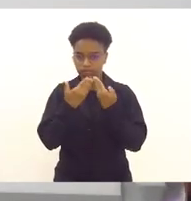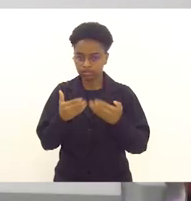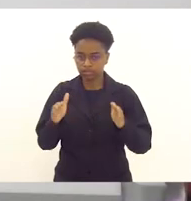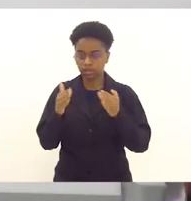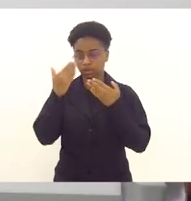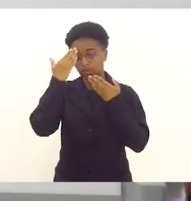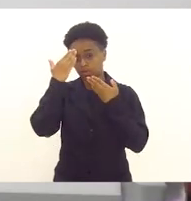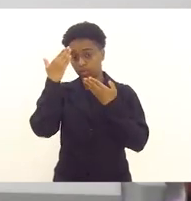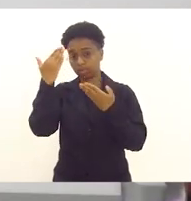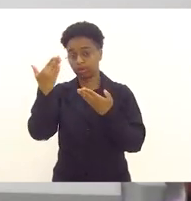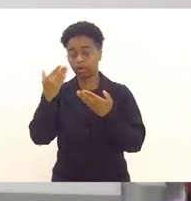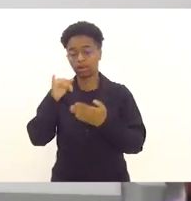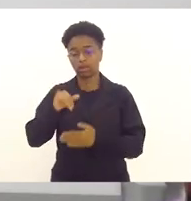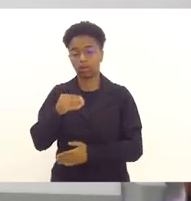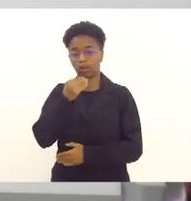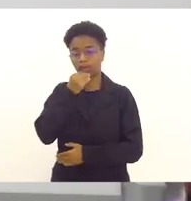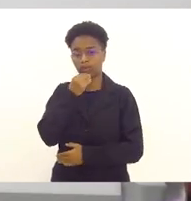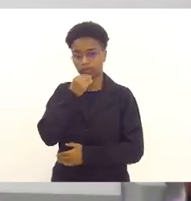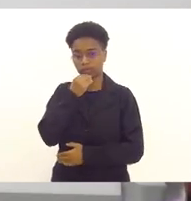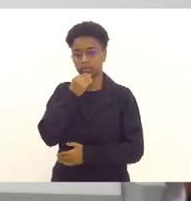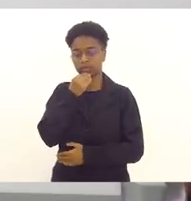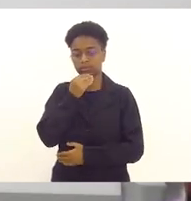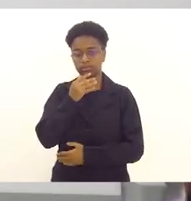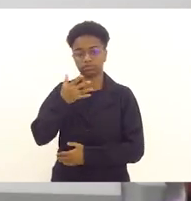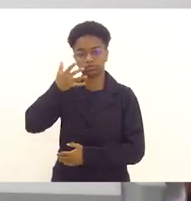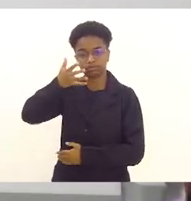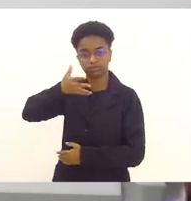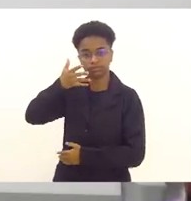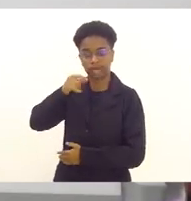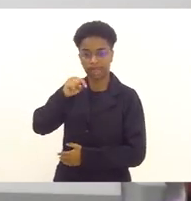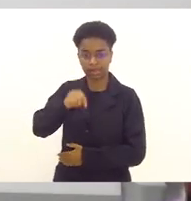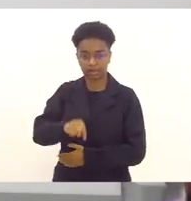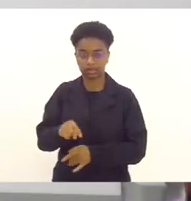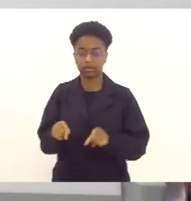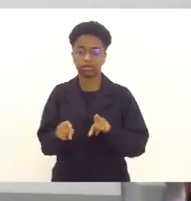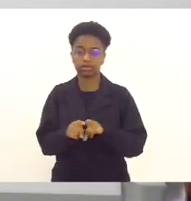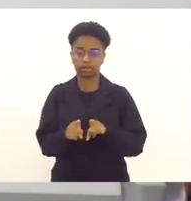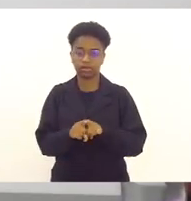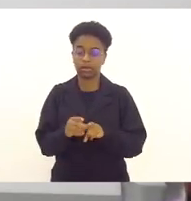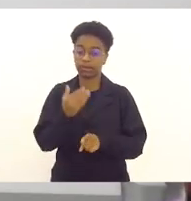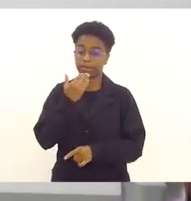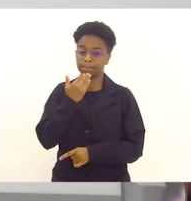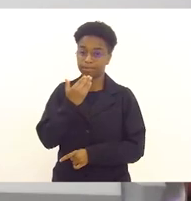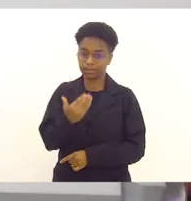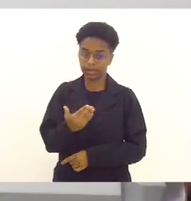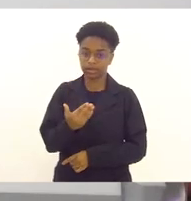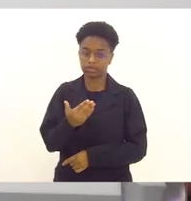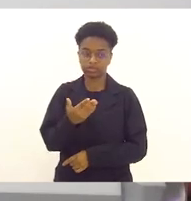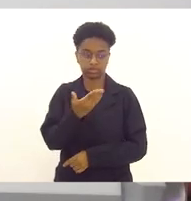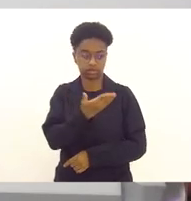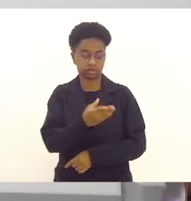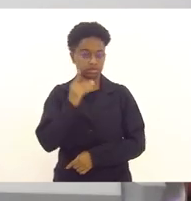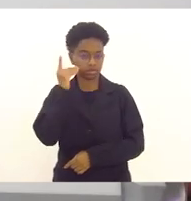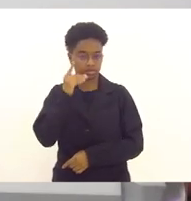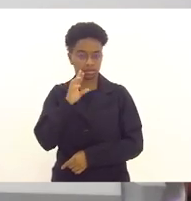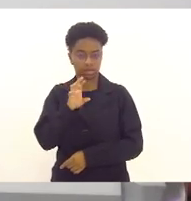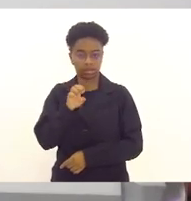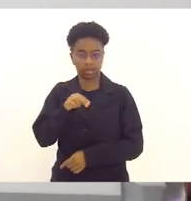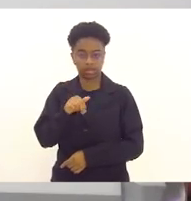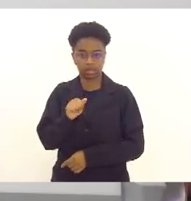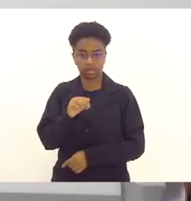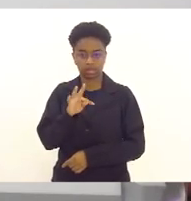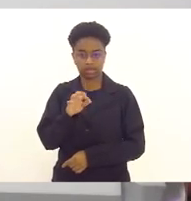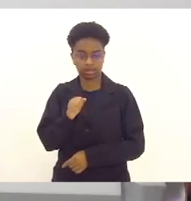agradeço a oportunidade de estar aqui falando eu solicito deputada Renata que